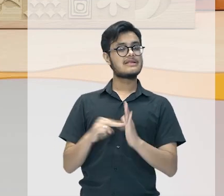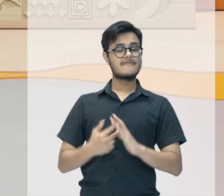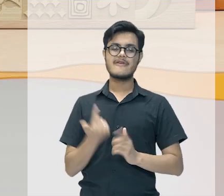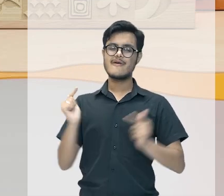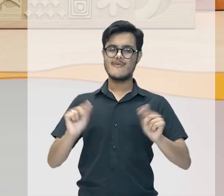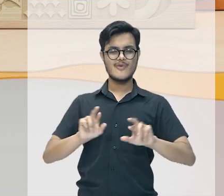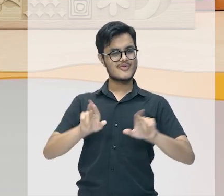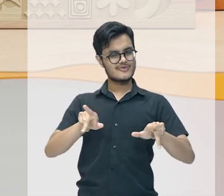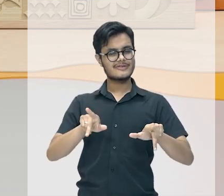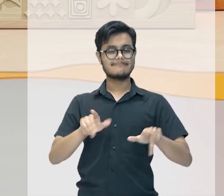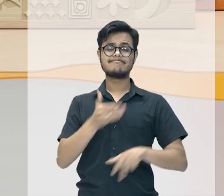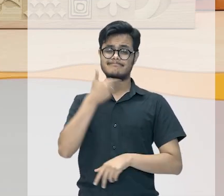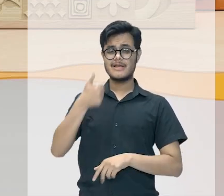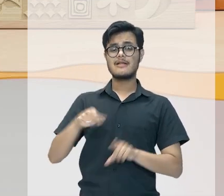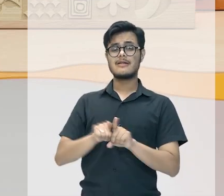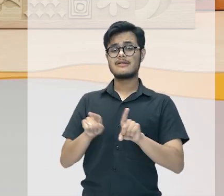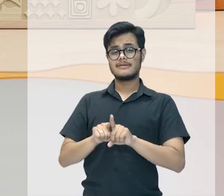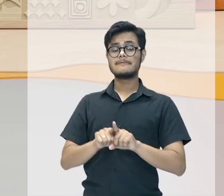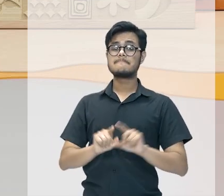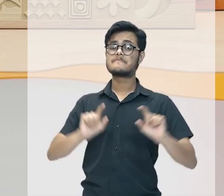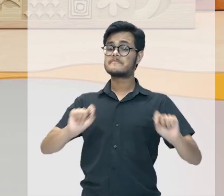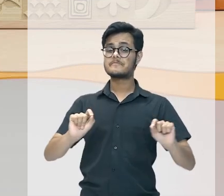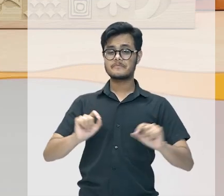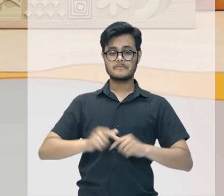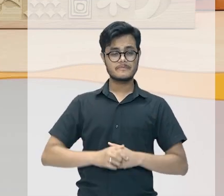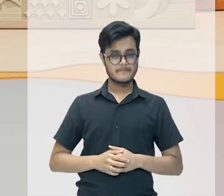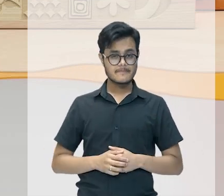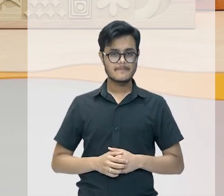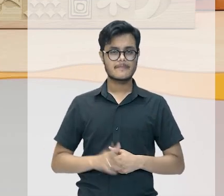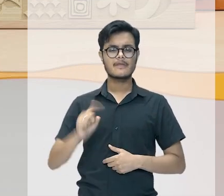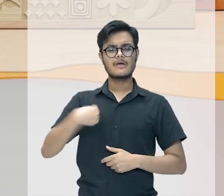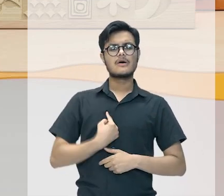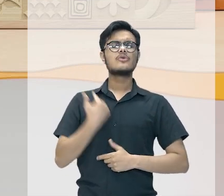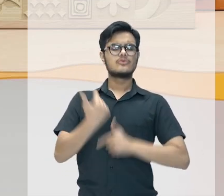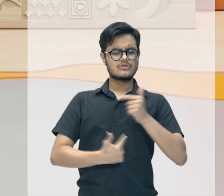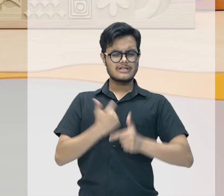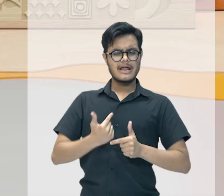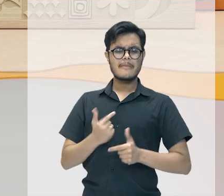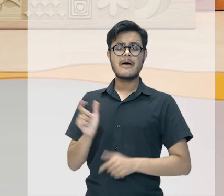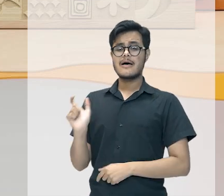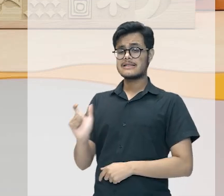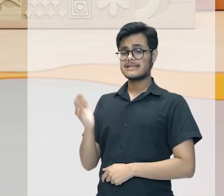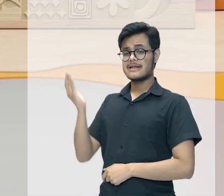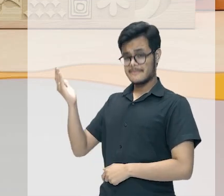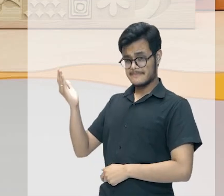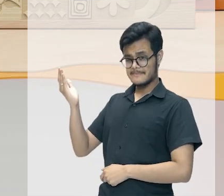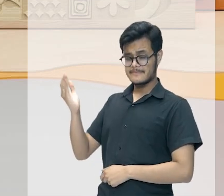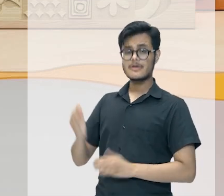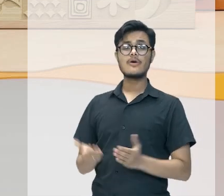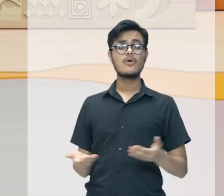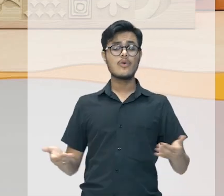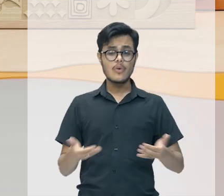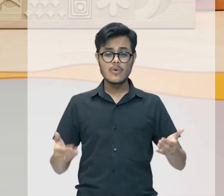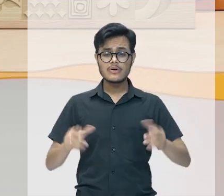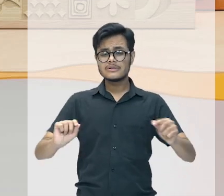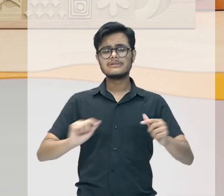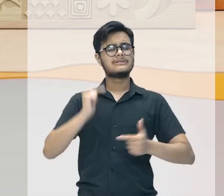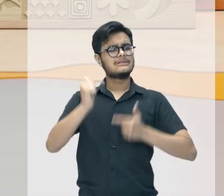inclusive, melhorando. Afinal de contas, o trabalho que começou com essa palavra tripalium, hoje significa o quê, né?